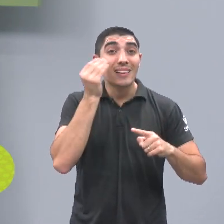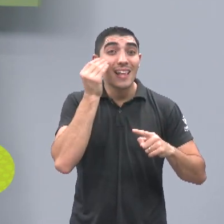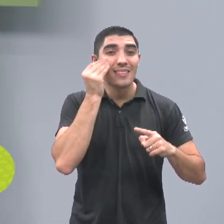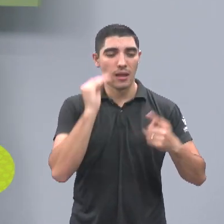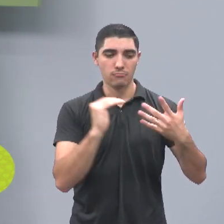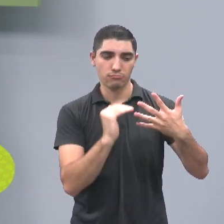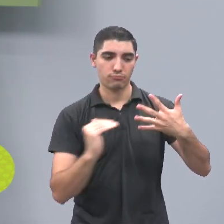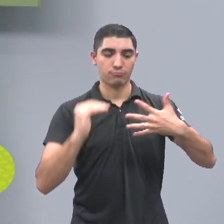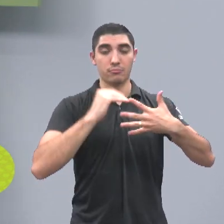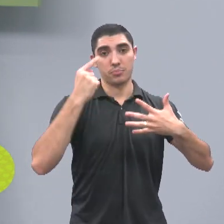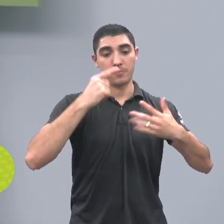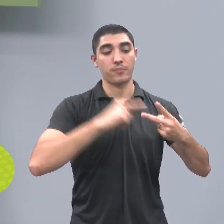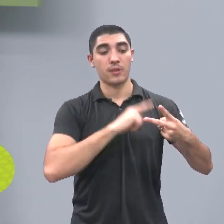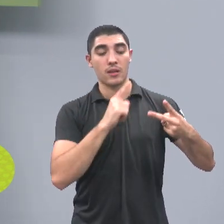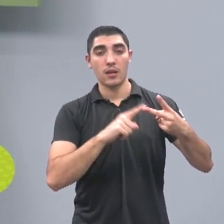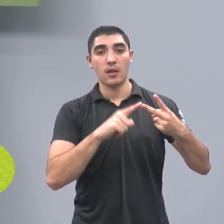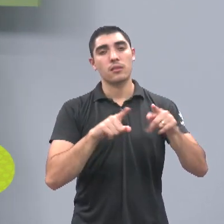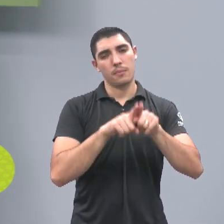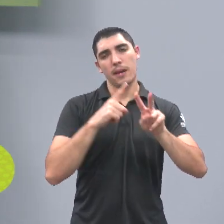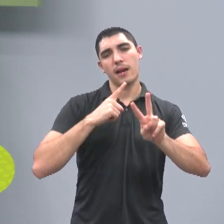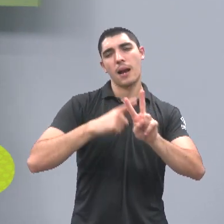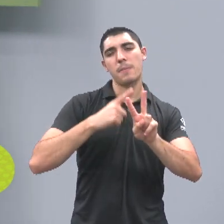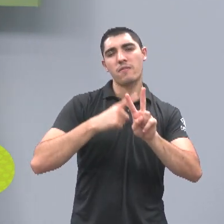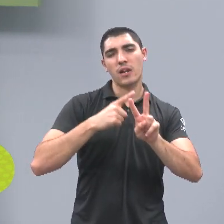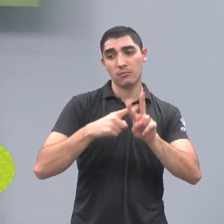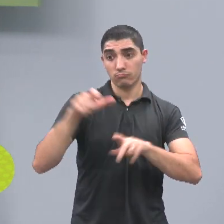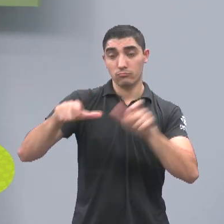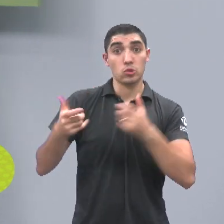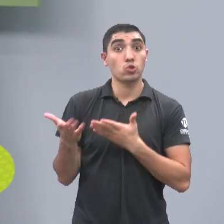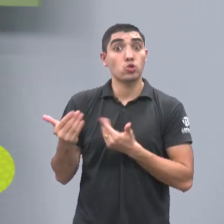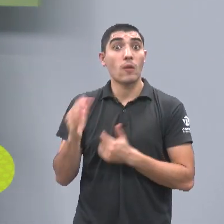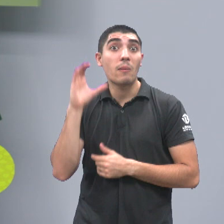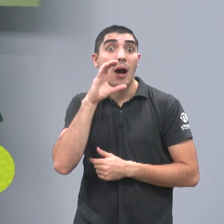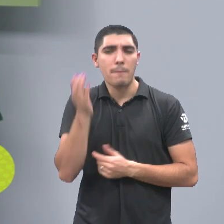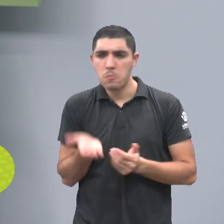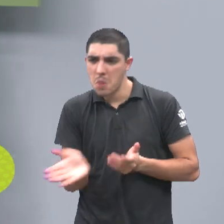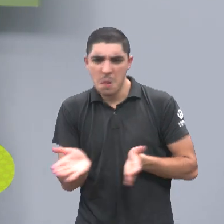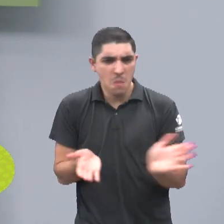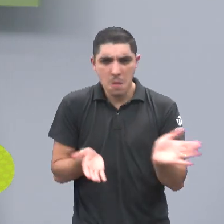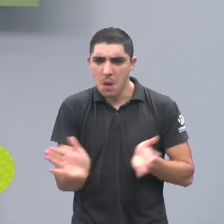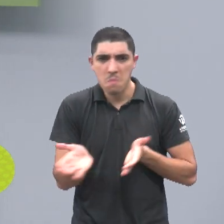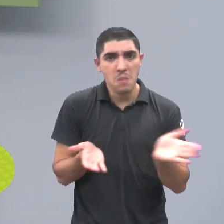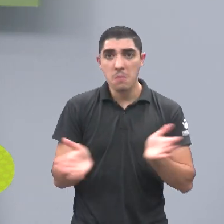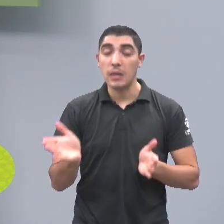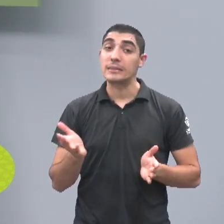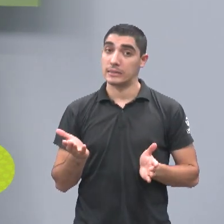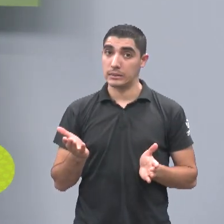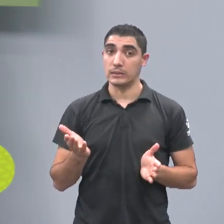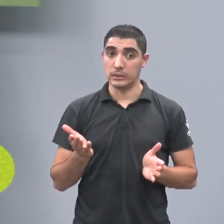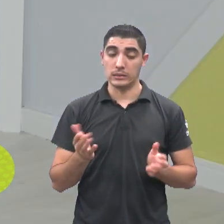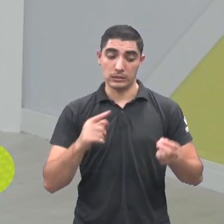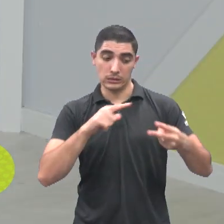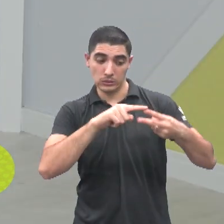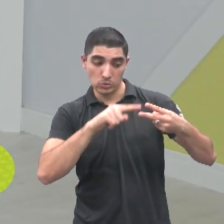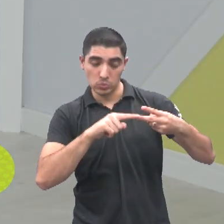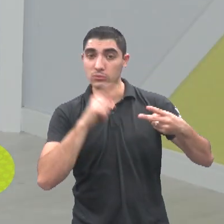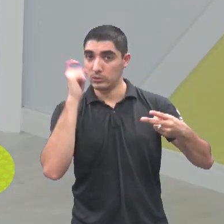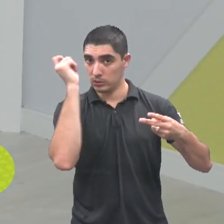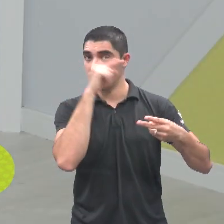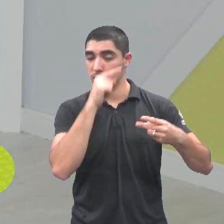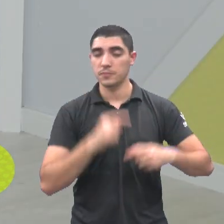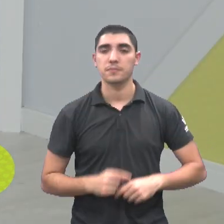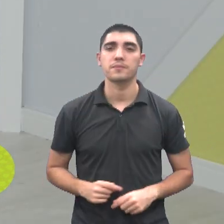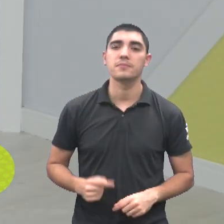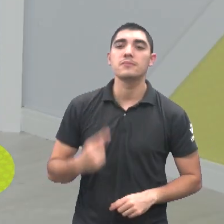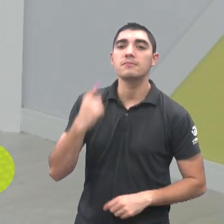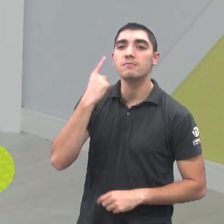classificação. E o Capivariano, que é um time muito jovem, de toque de bola rápido, então esses 2 jogos acho que vai complicar bastante para o São José. Vamos dar uma olhadinha aqui como é que